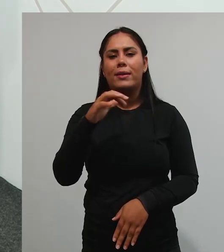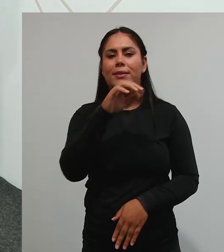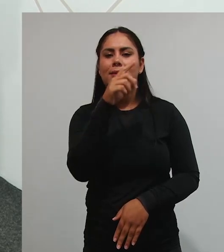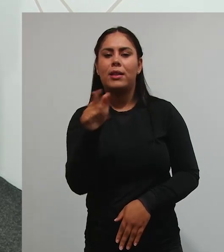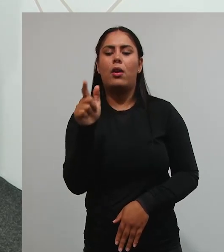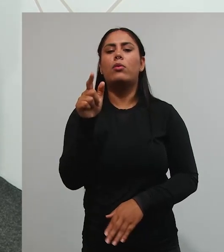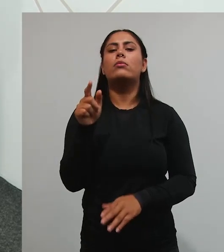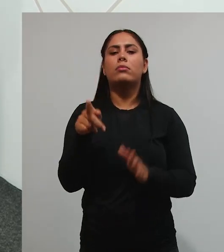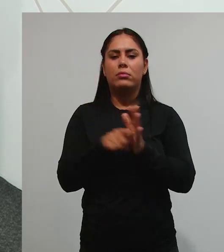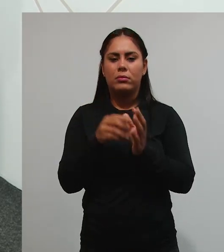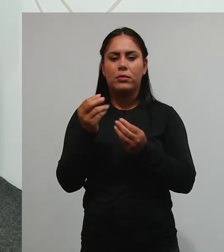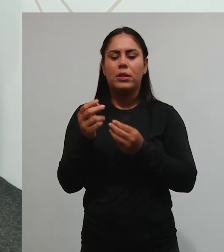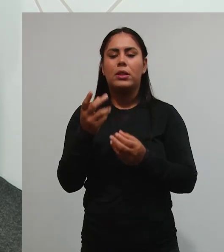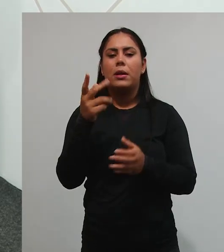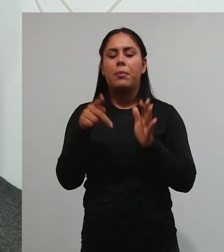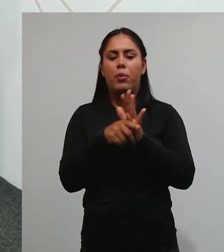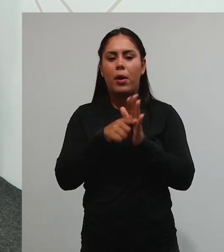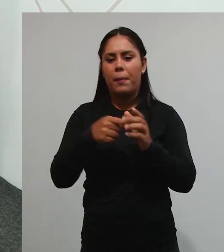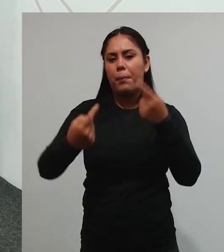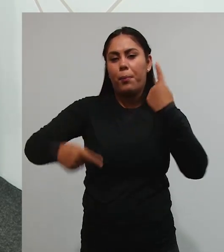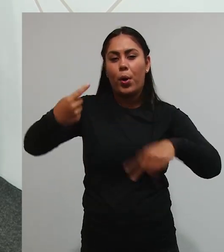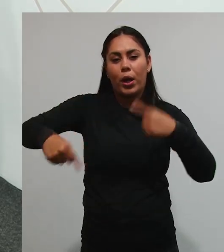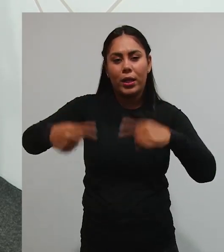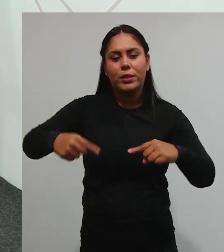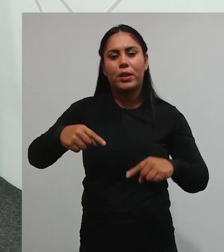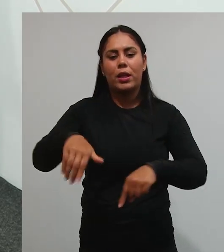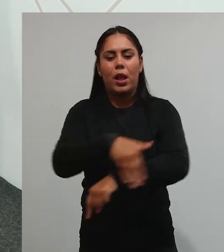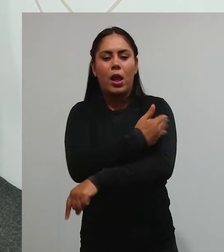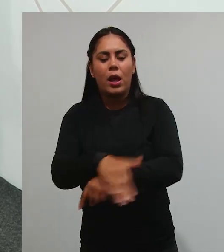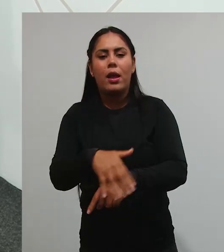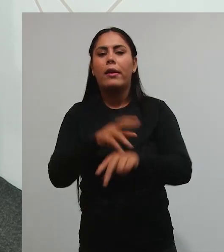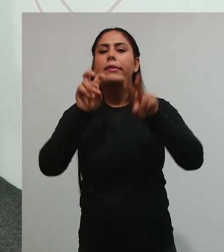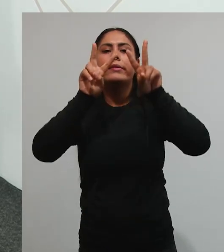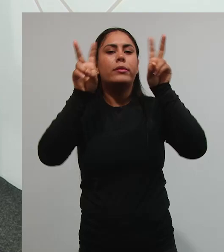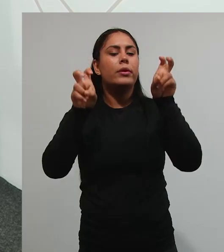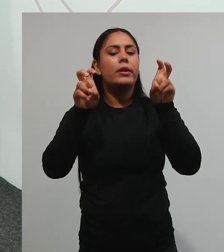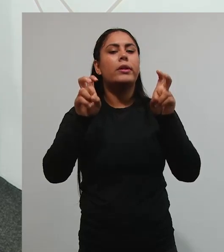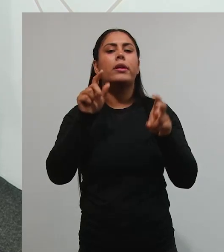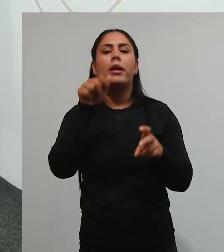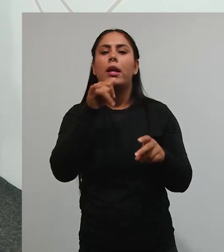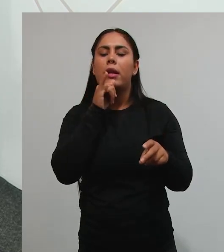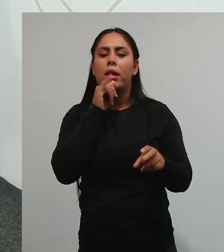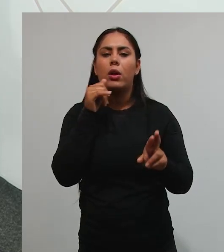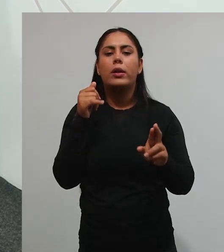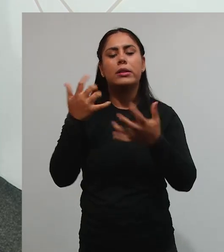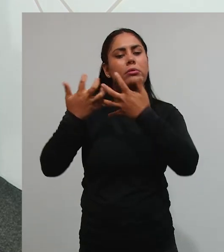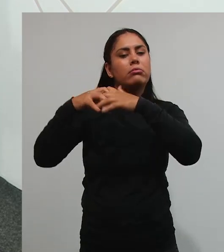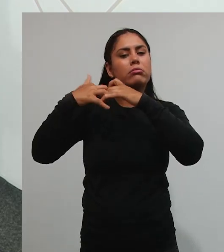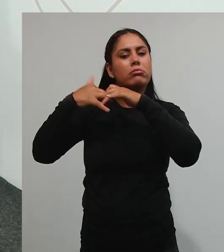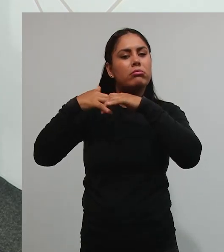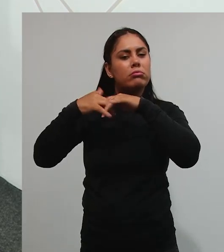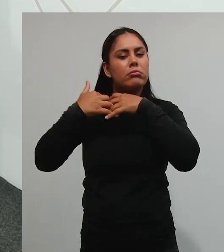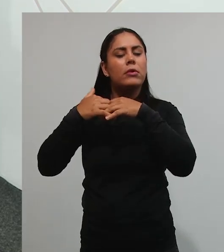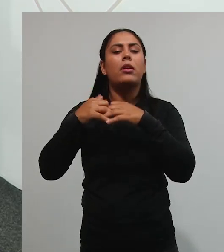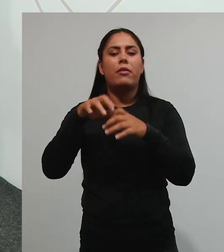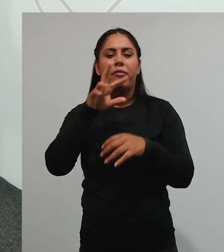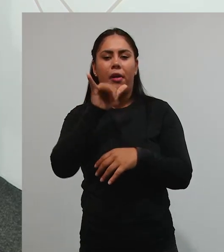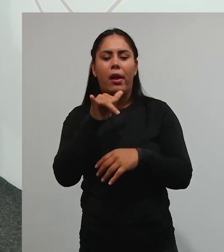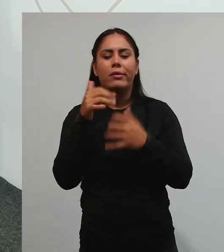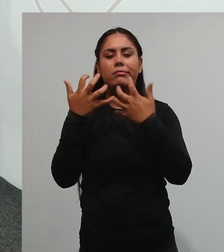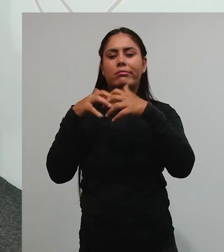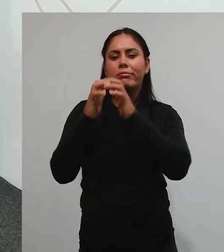das epistemologias da rua, a política da rua, em que ele vai tratar sobre essas reflexões, vai fazer essas